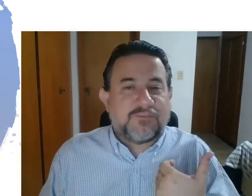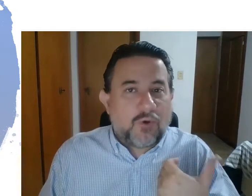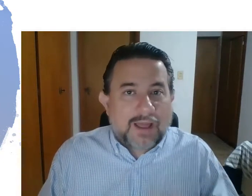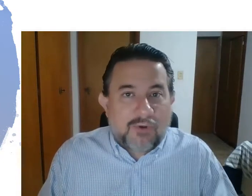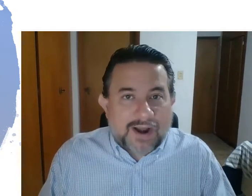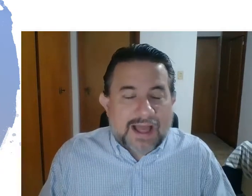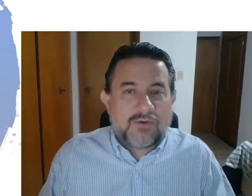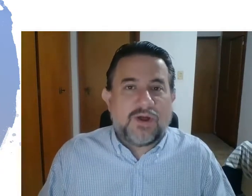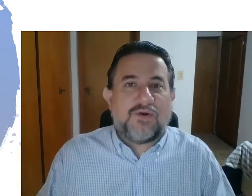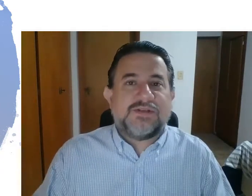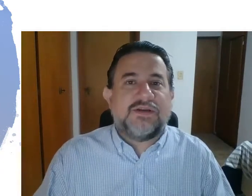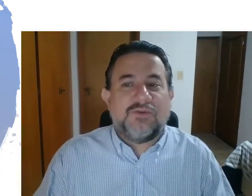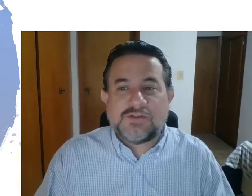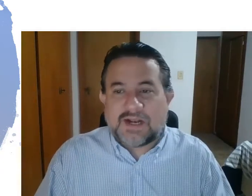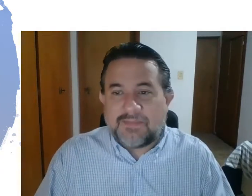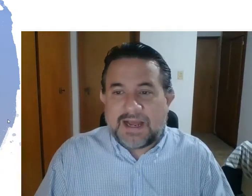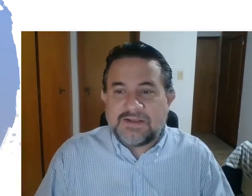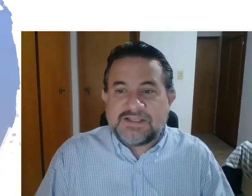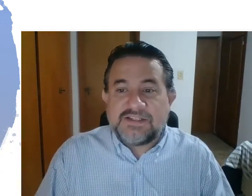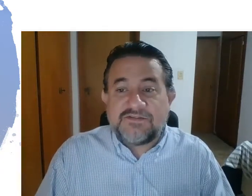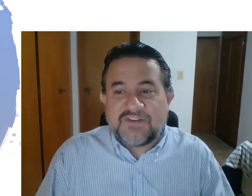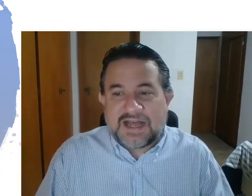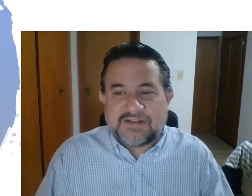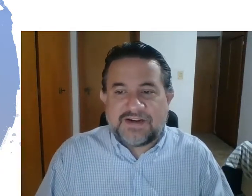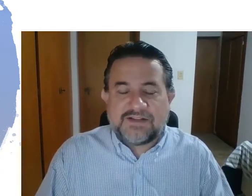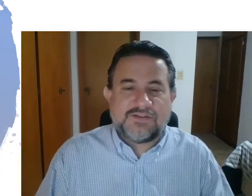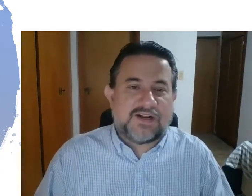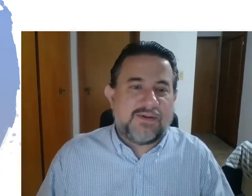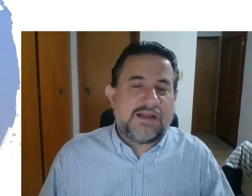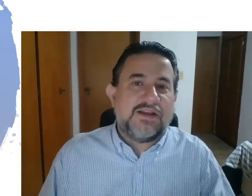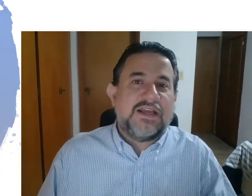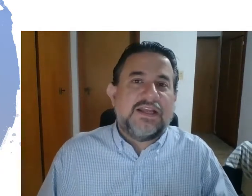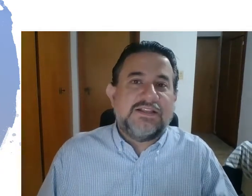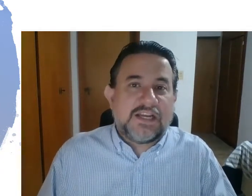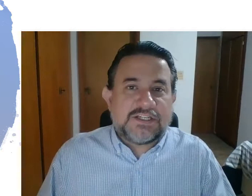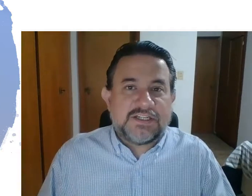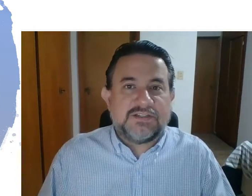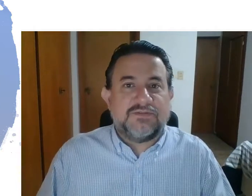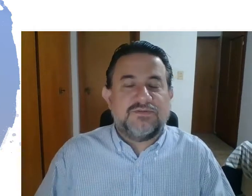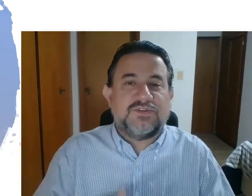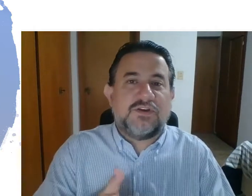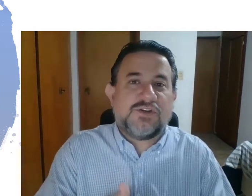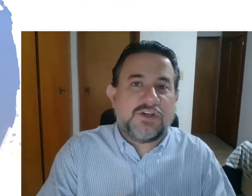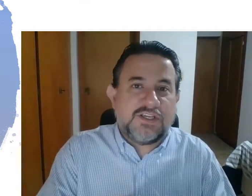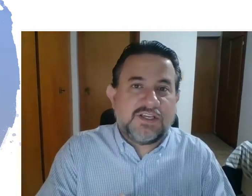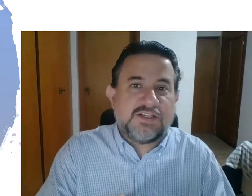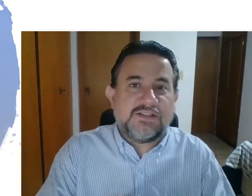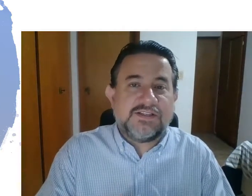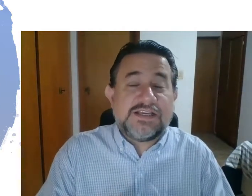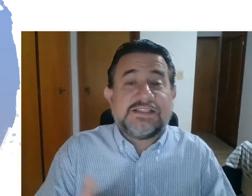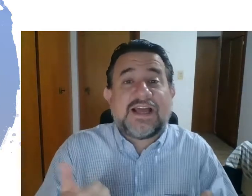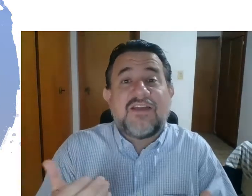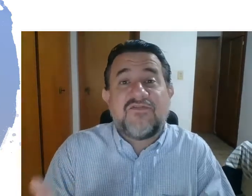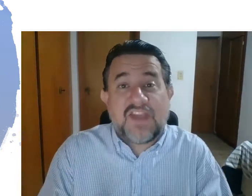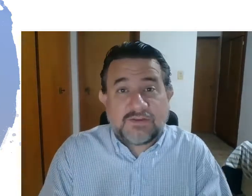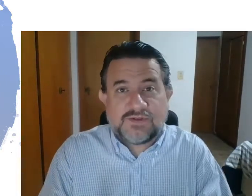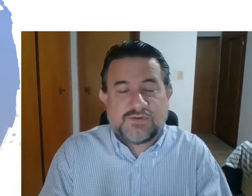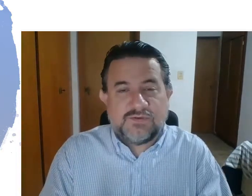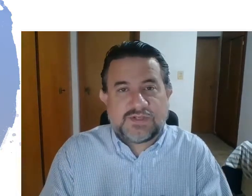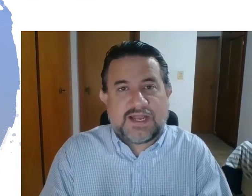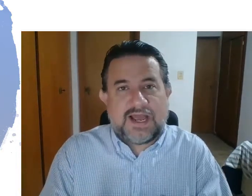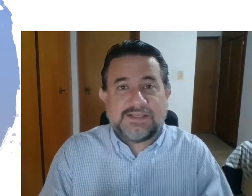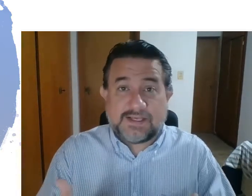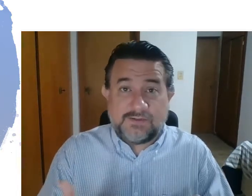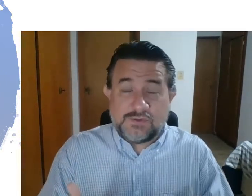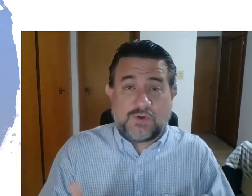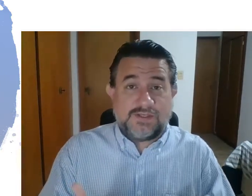você colaborar com a nossa, com o nosso trabalho, incentivar, na verdade, o nosso trabalho, deixando o seu joinha,